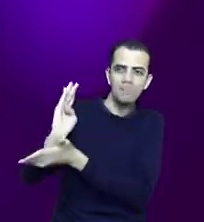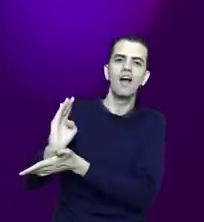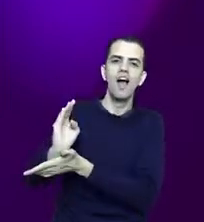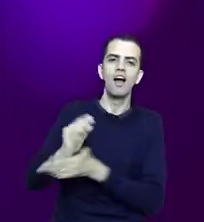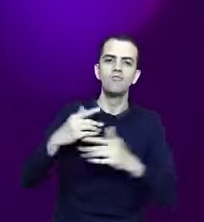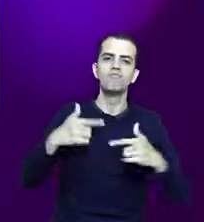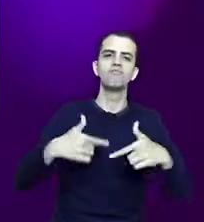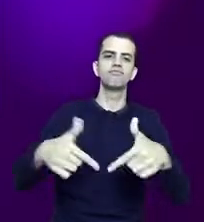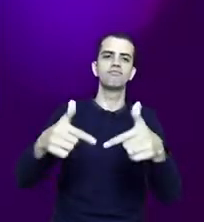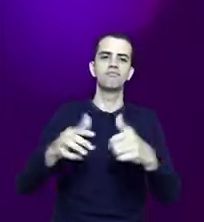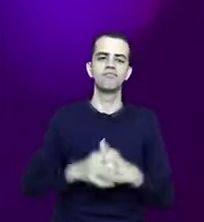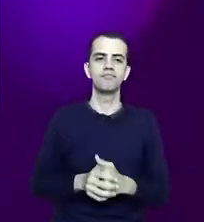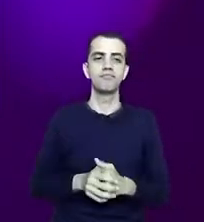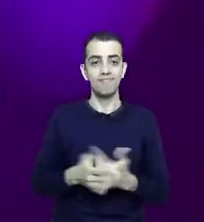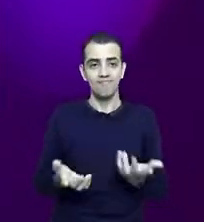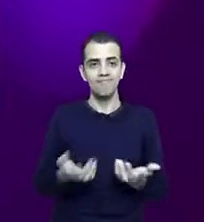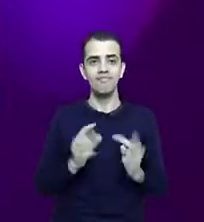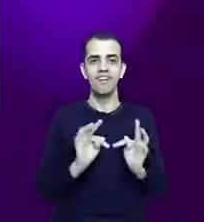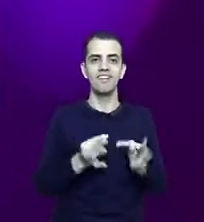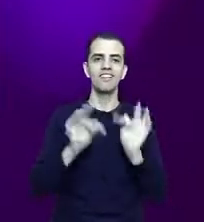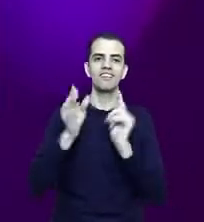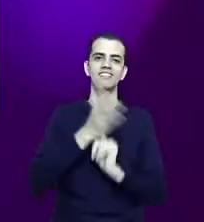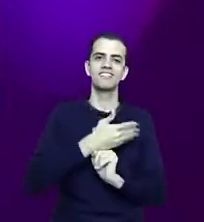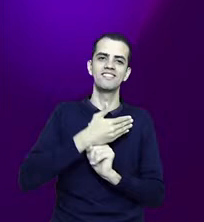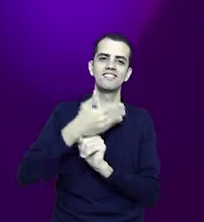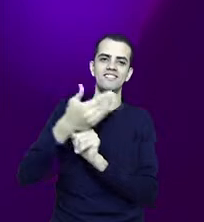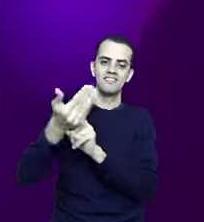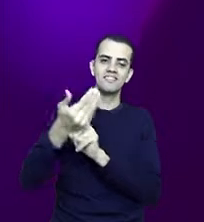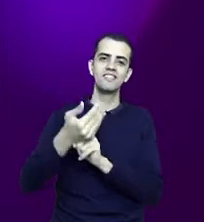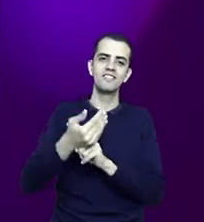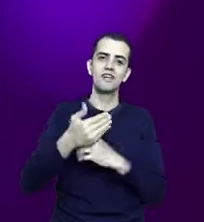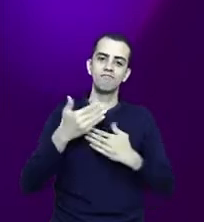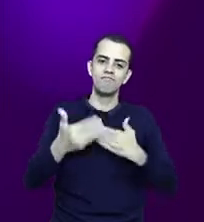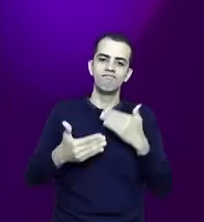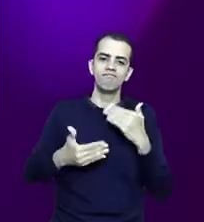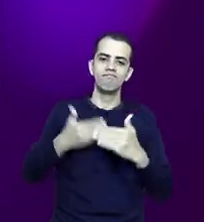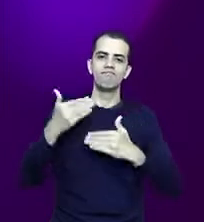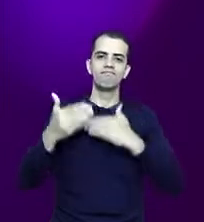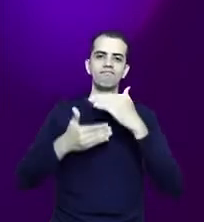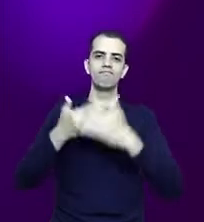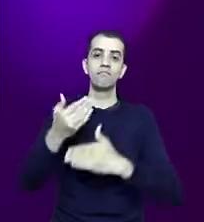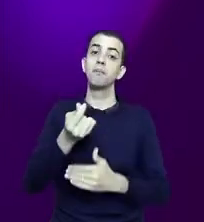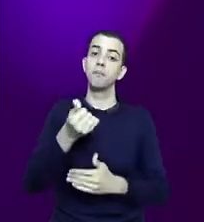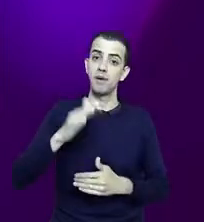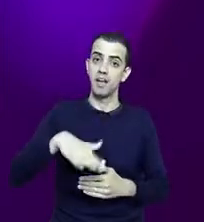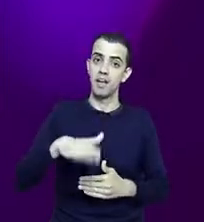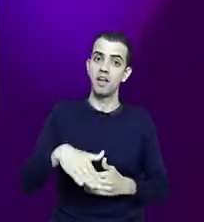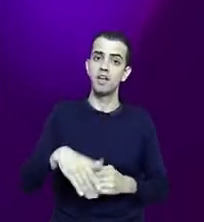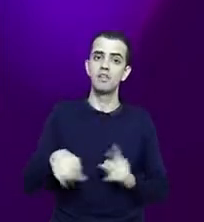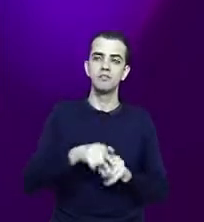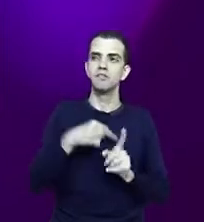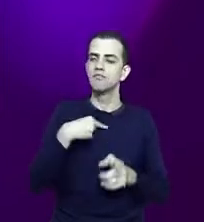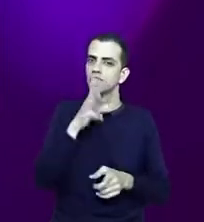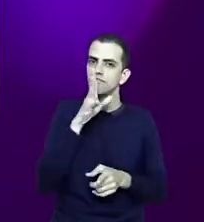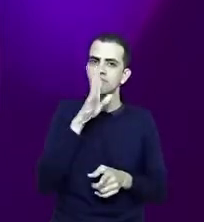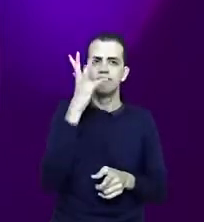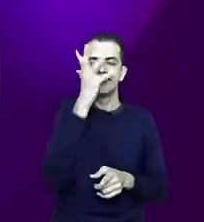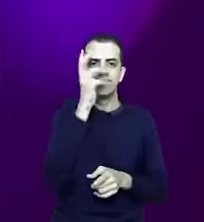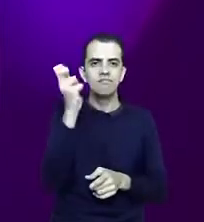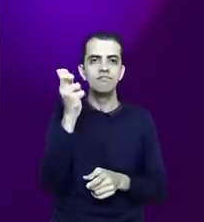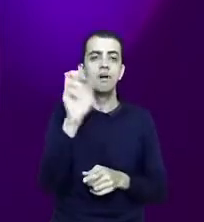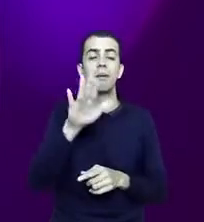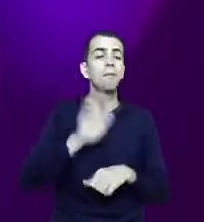uma tecnologia em desenvolvimento, é uma tecnologia que apresenta um menor custo. Na verdade, ela é sedutora, maravilhosa, mas o